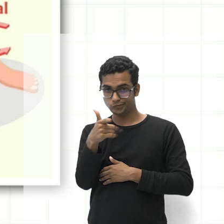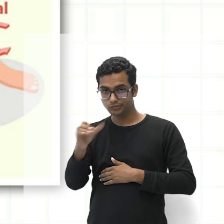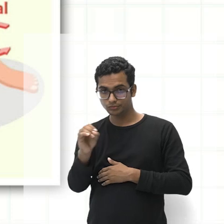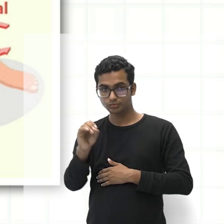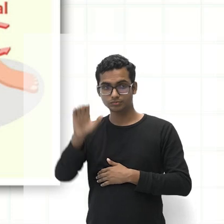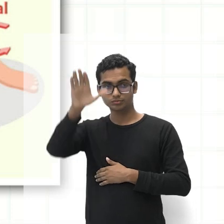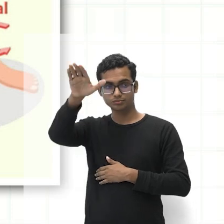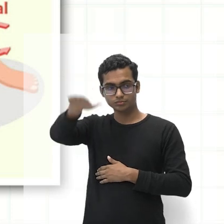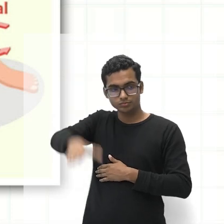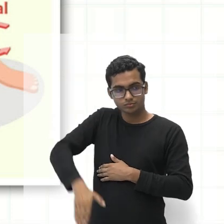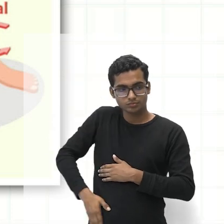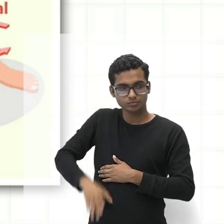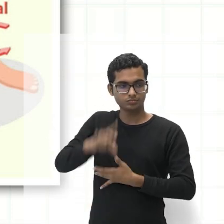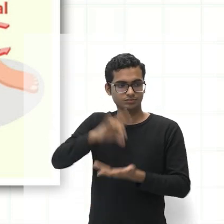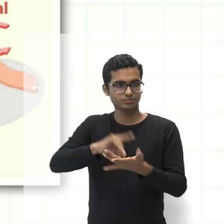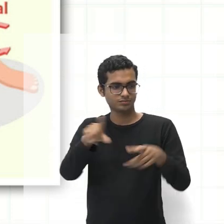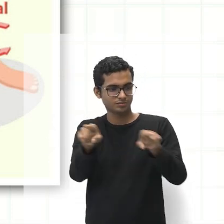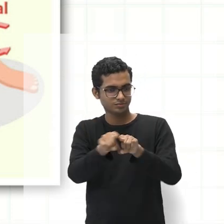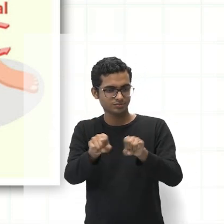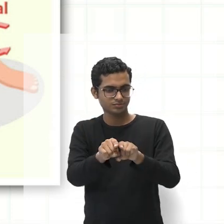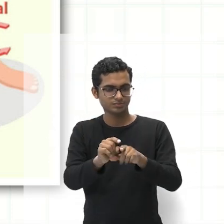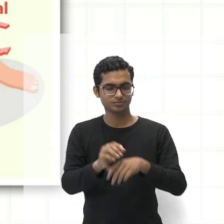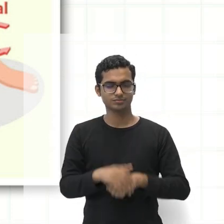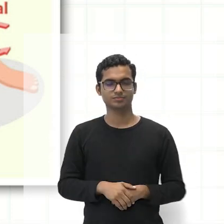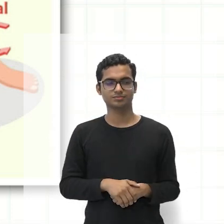adução, retornou,